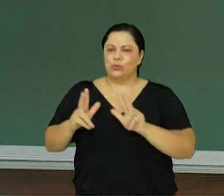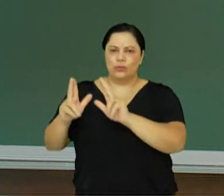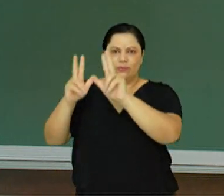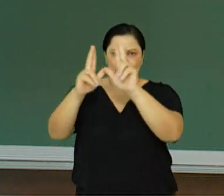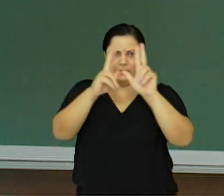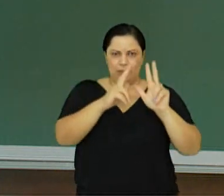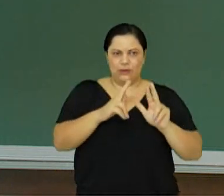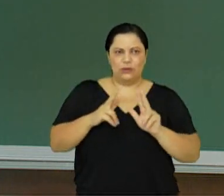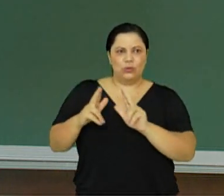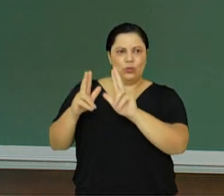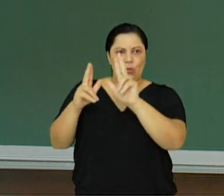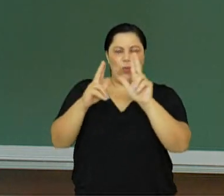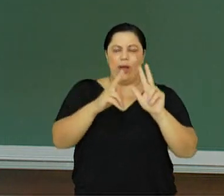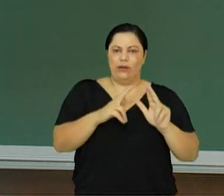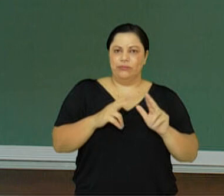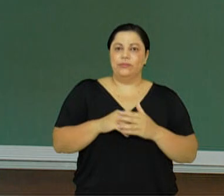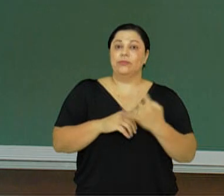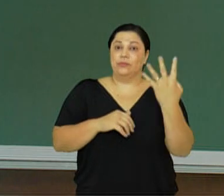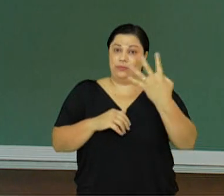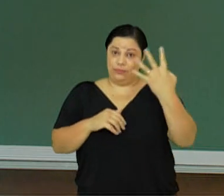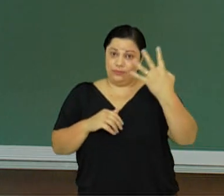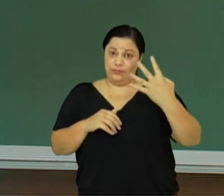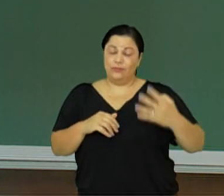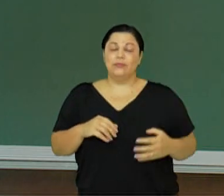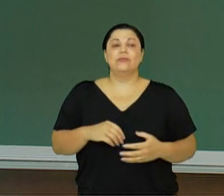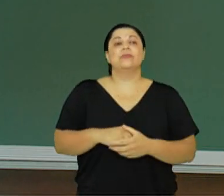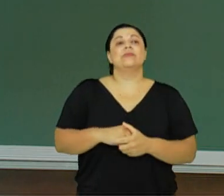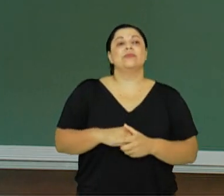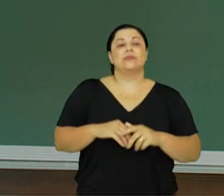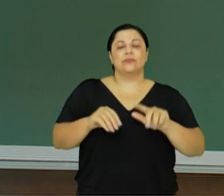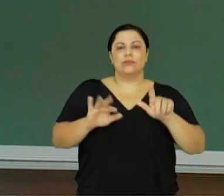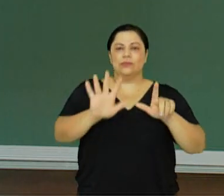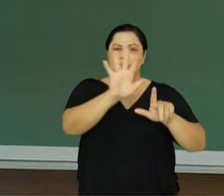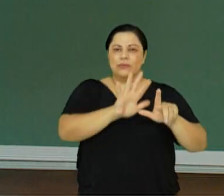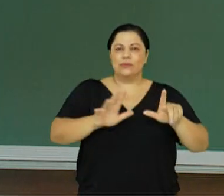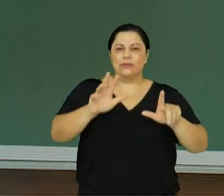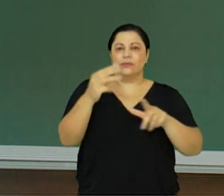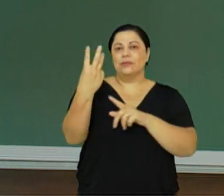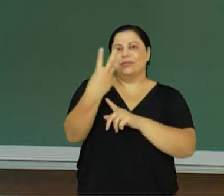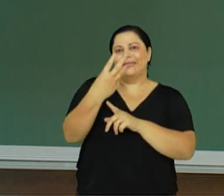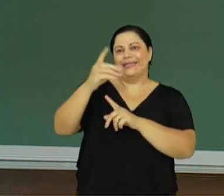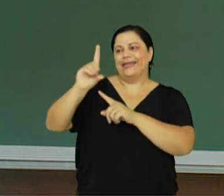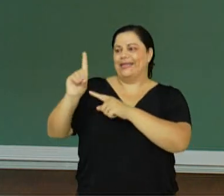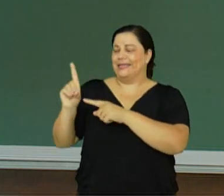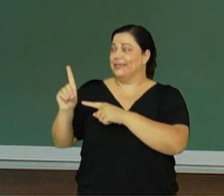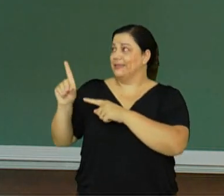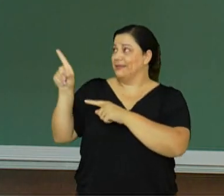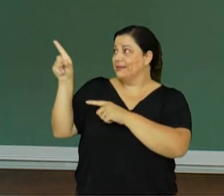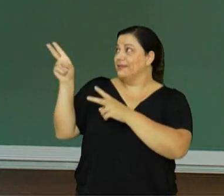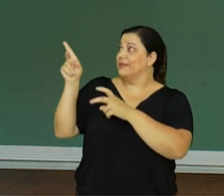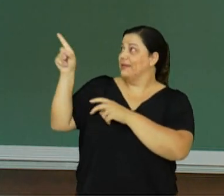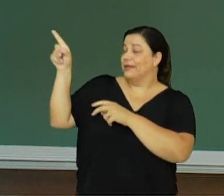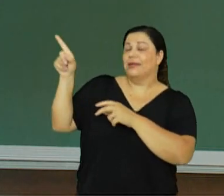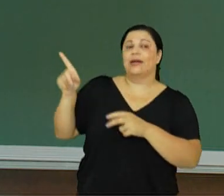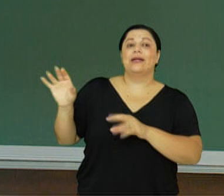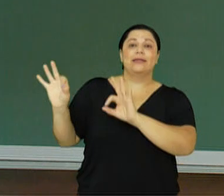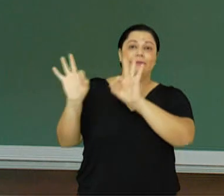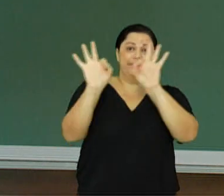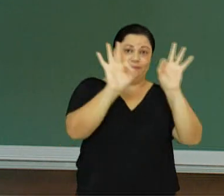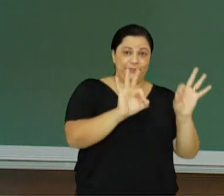4 triângulos, ó. Aqui está a figura em 3D, representação em 3D, e aqui